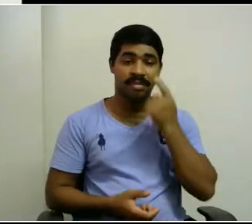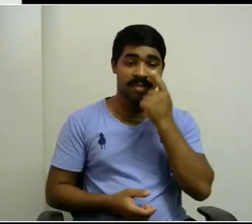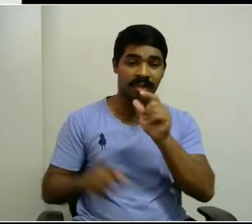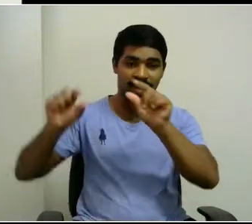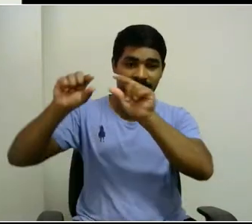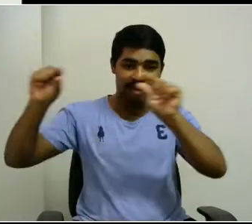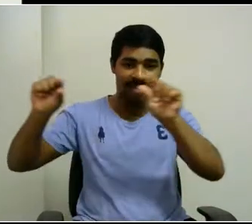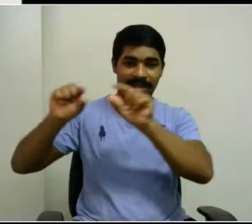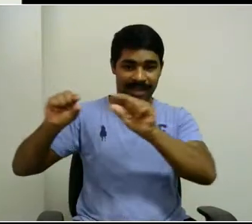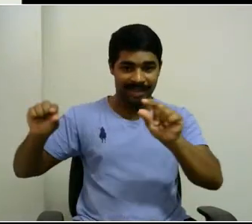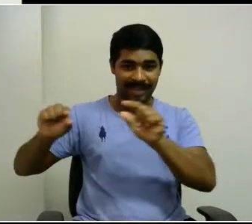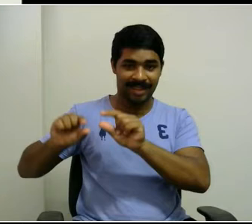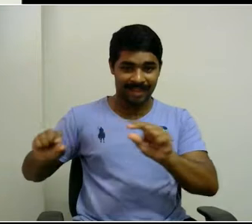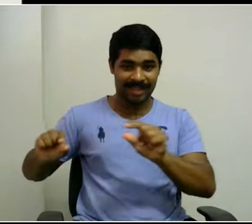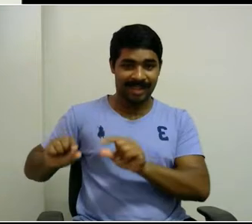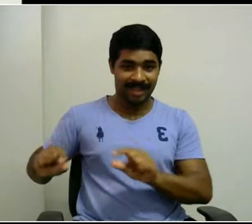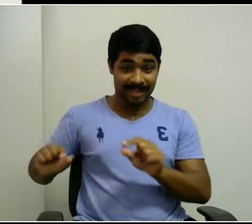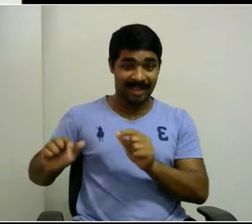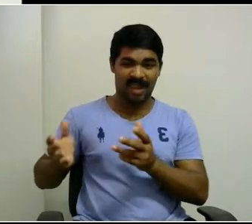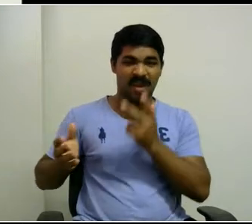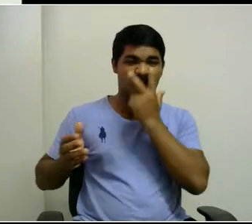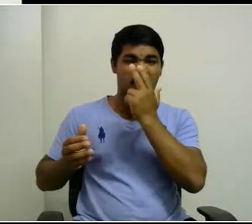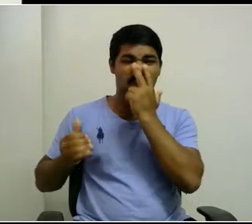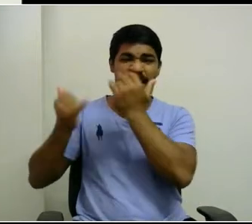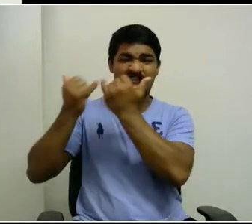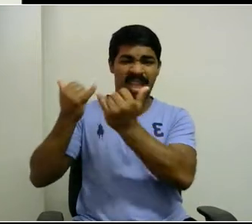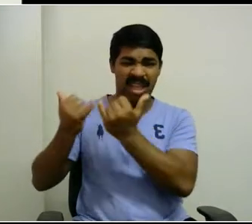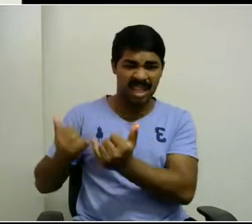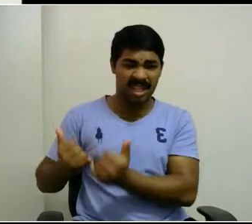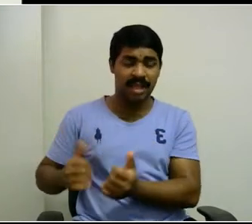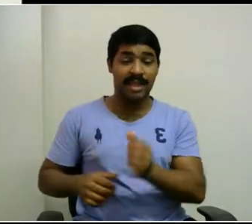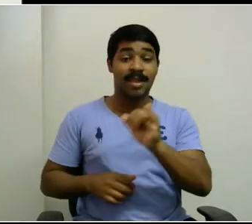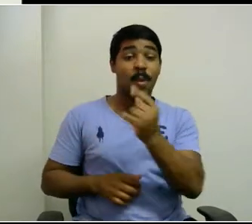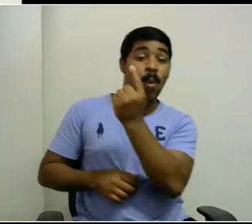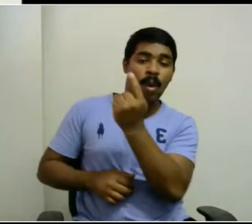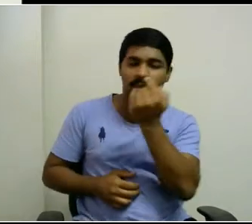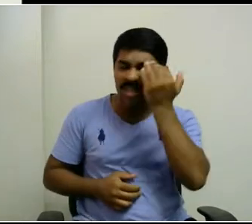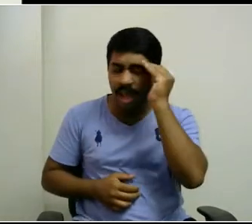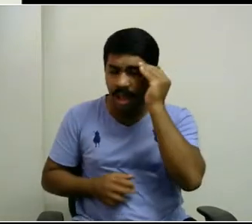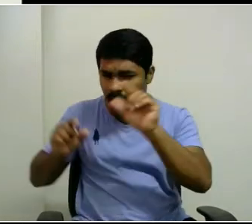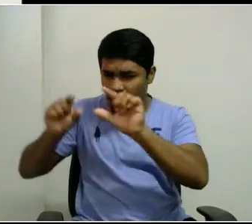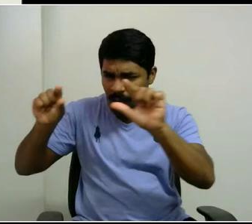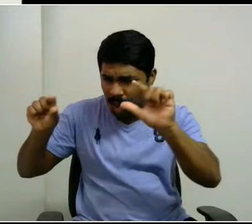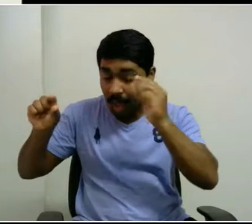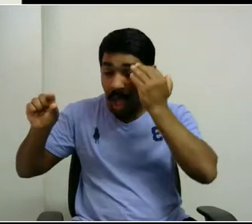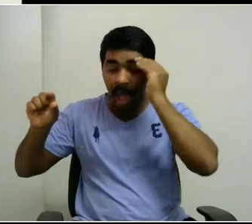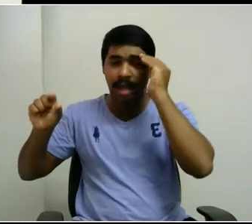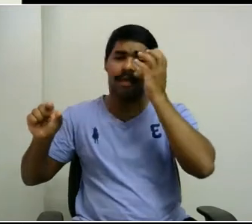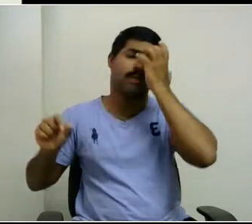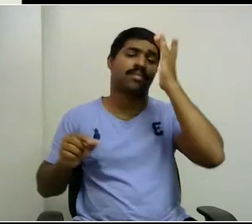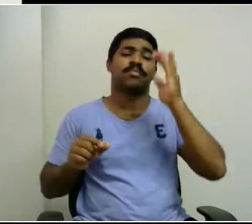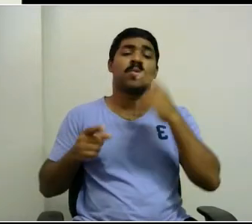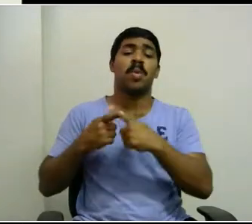Tá? Se você conseguir resolver, se você entender o método de solução de uma, você vai resolver. Você é capaz de resolver qualquer problema de inequação.